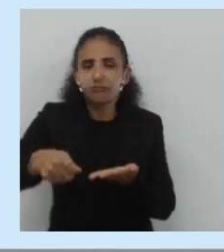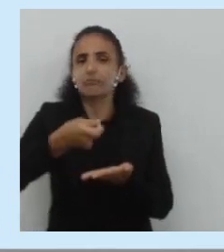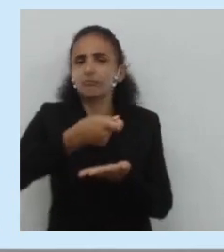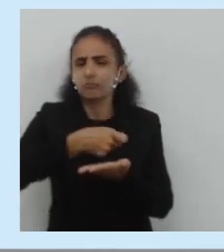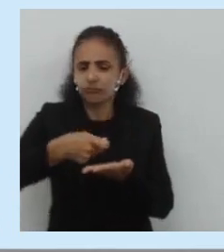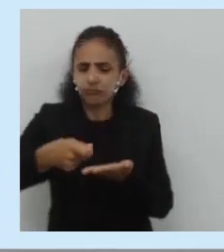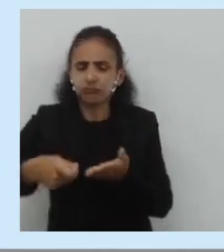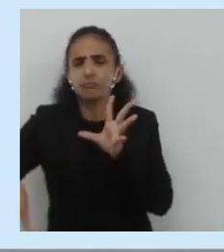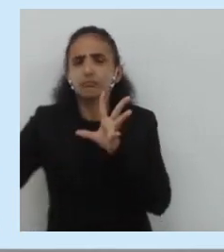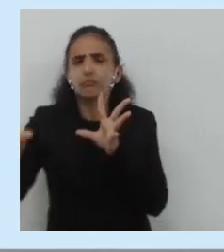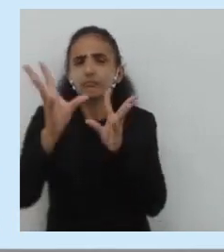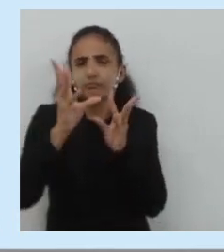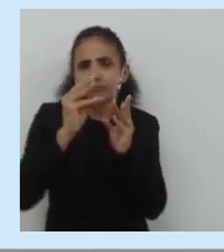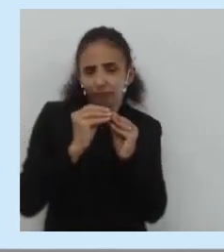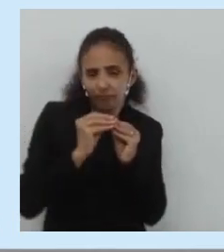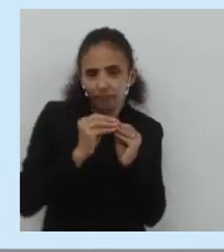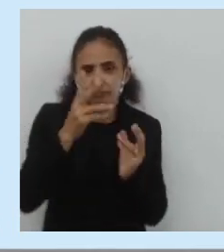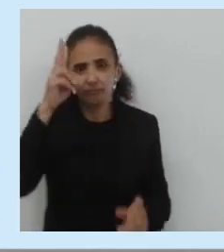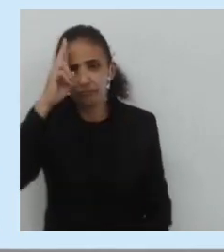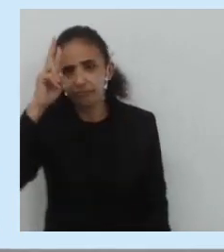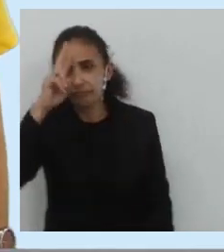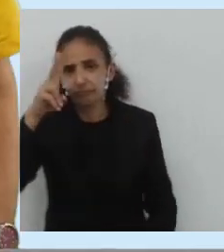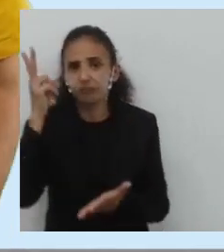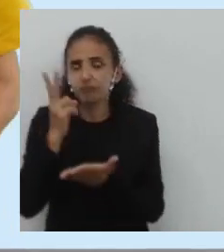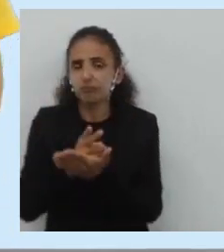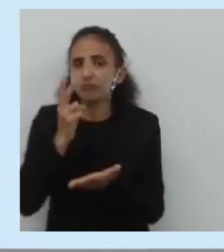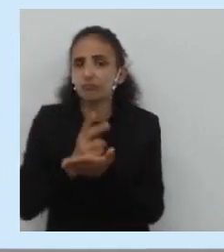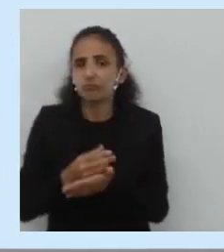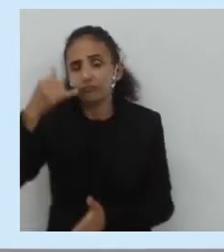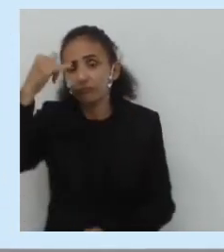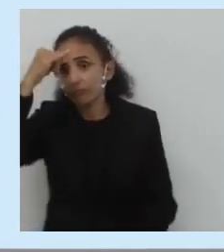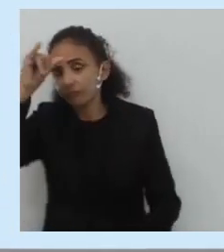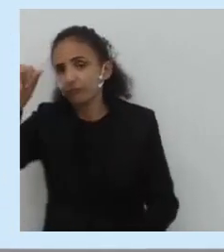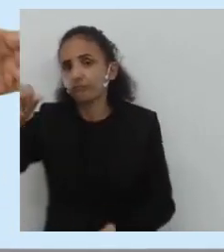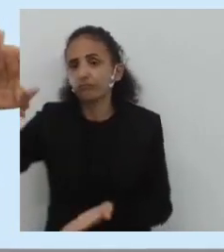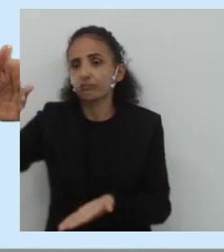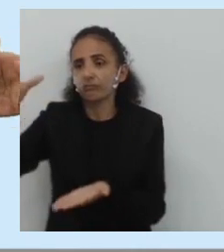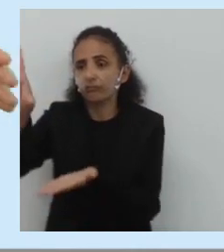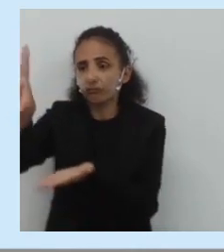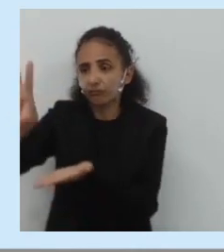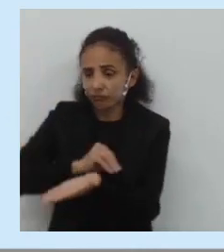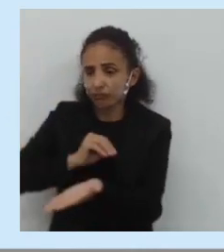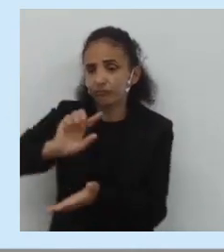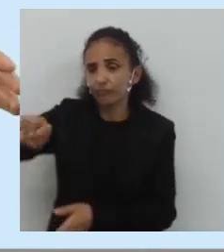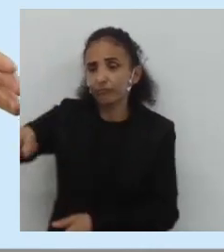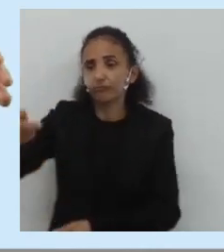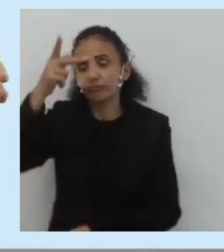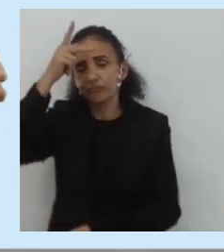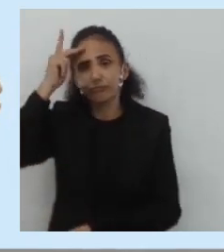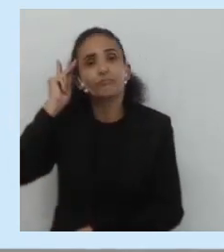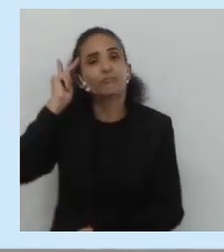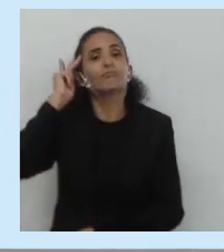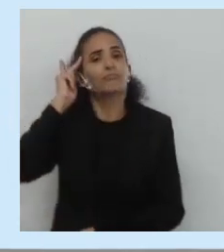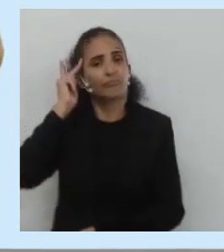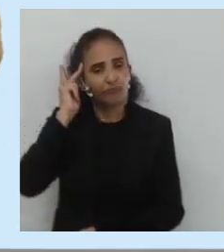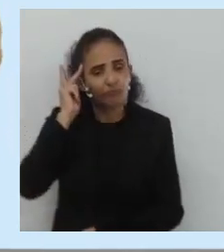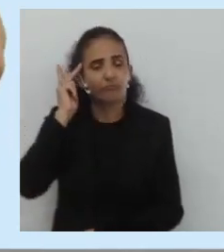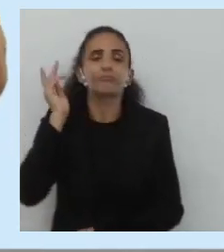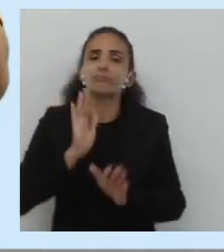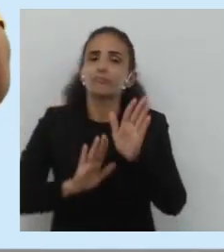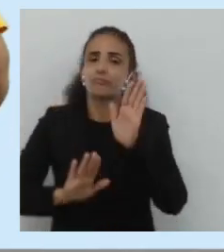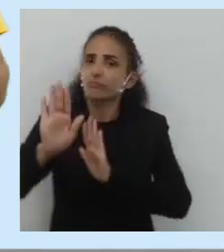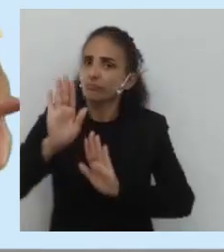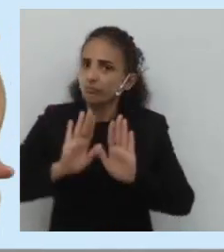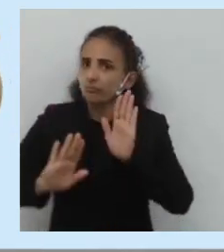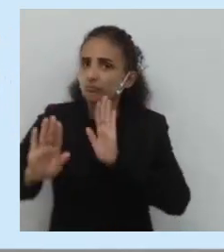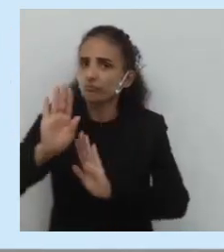de nota, resumo, lembrando sempre que plágio não é legal, não se faz, certo? Lembrar que